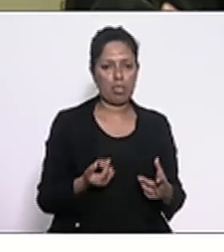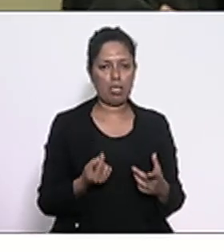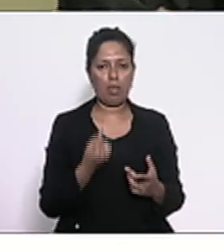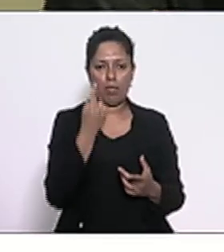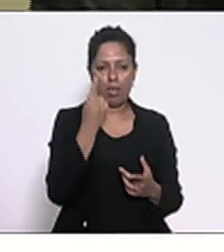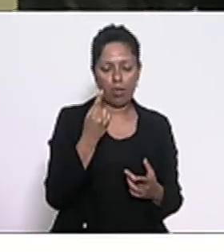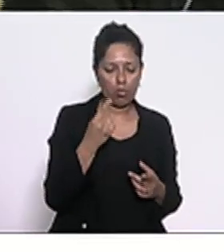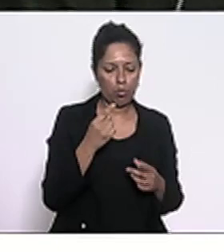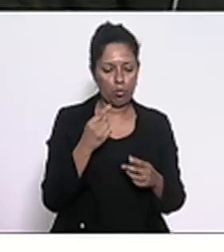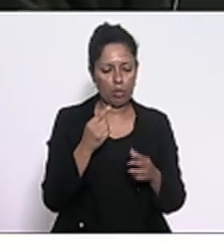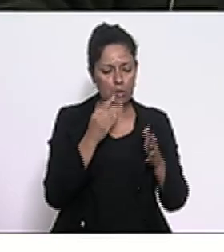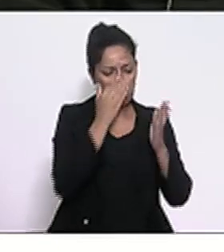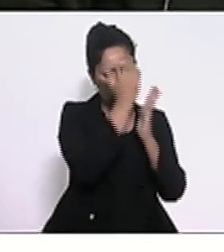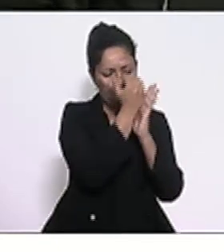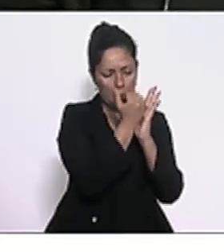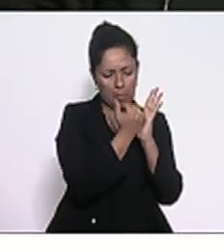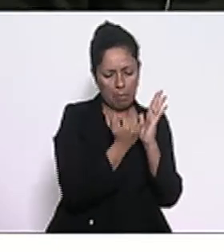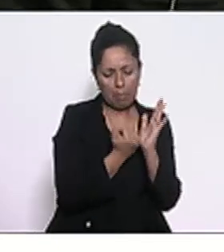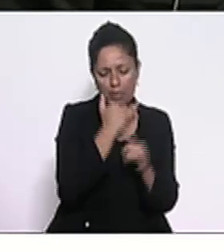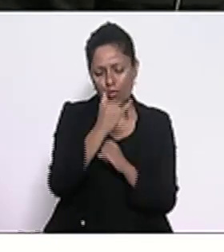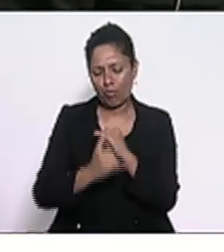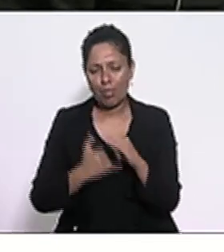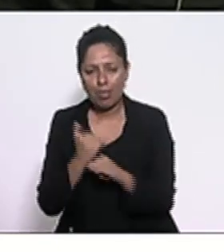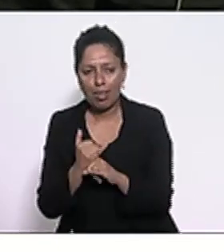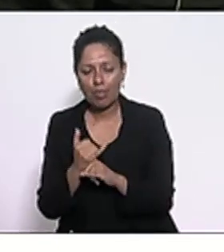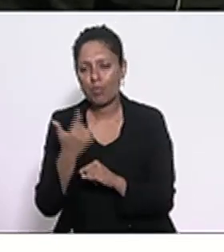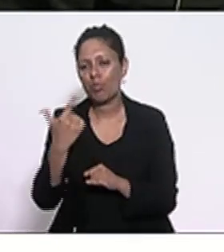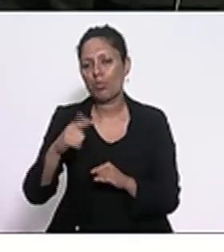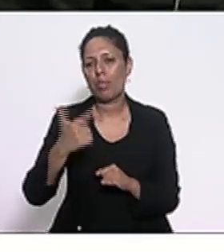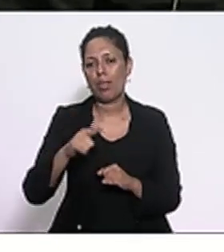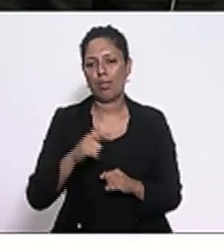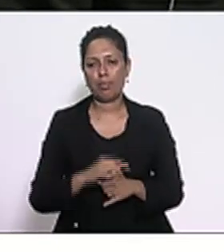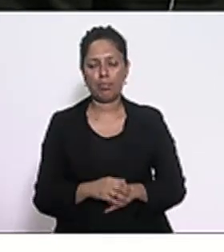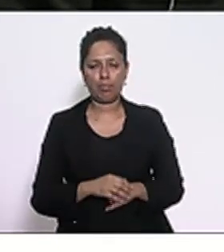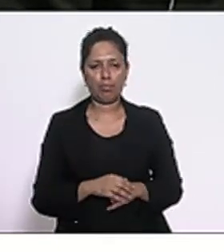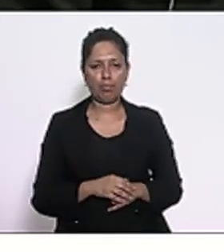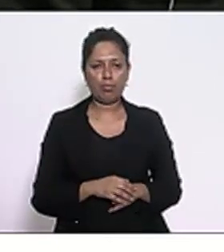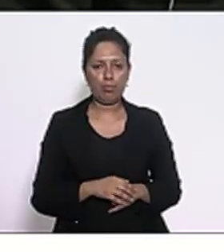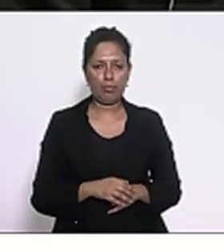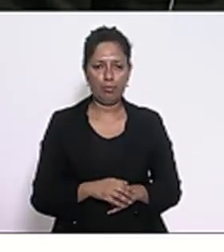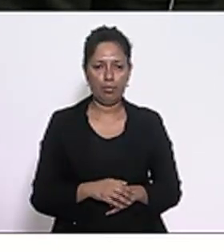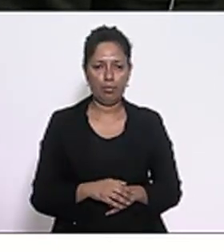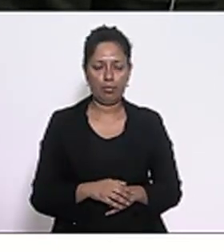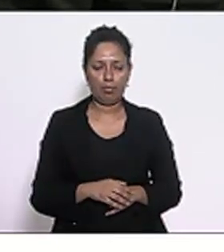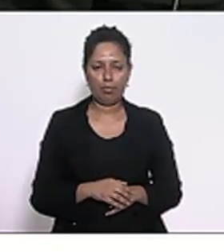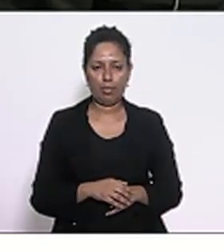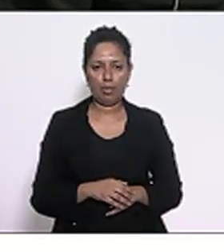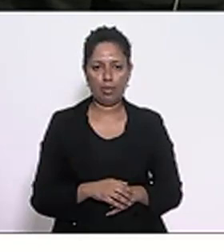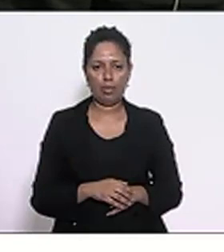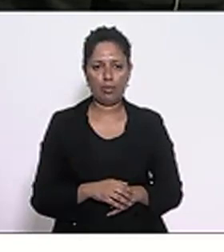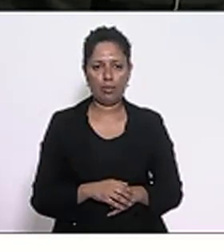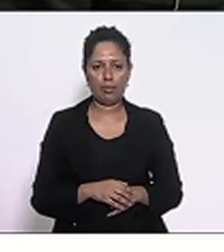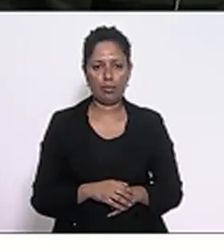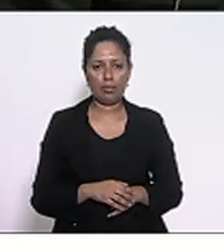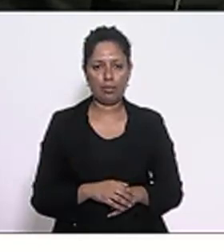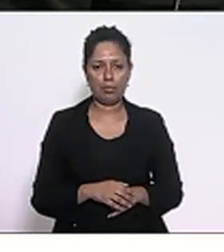única estrutura de software. O que não acontece com o mainframe. Com